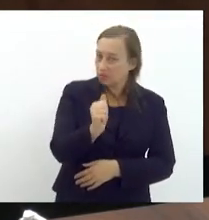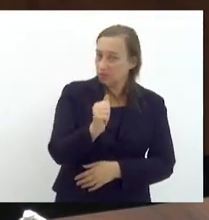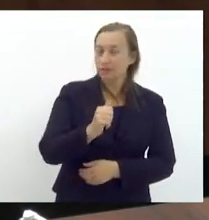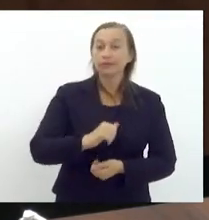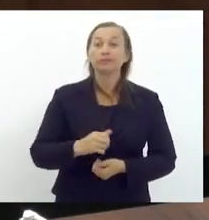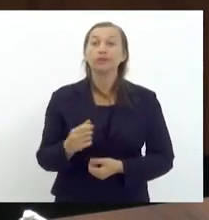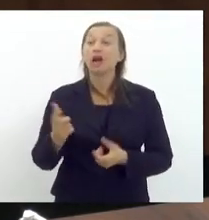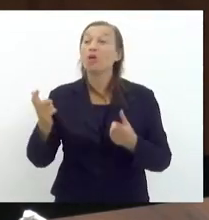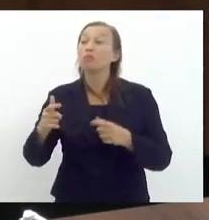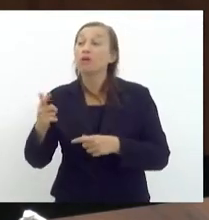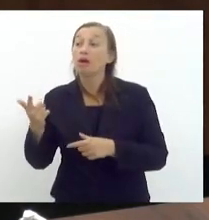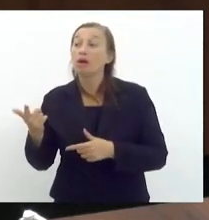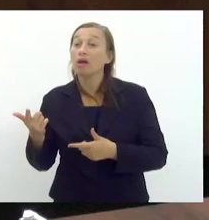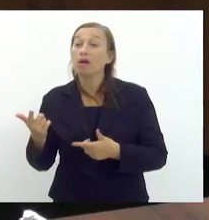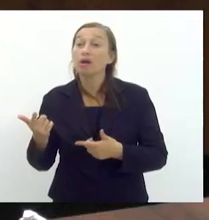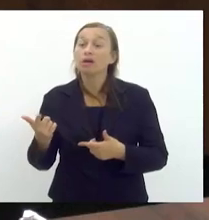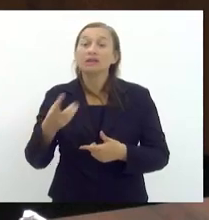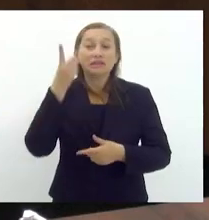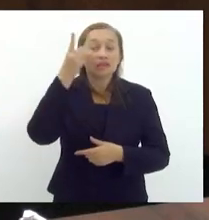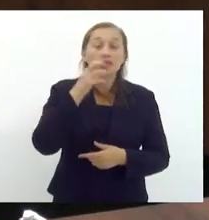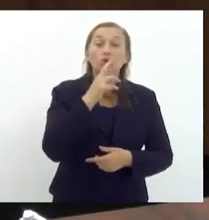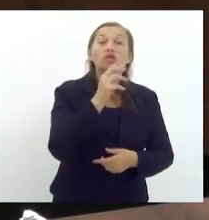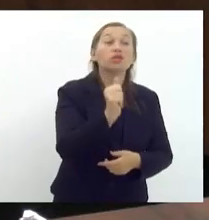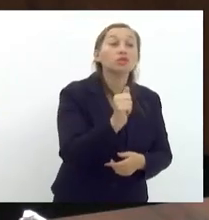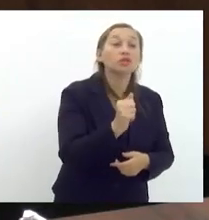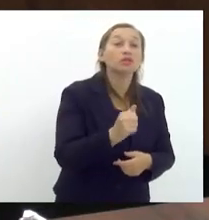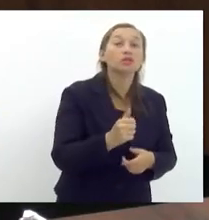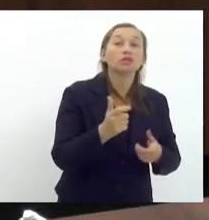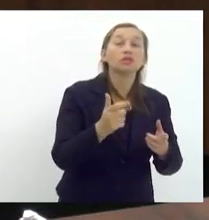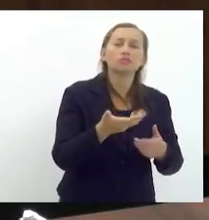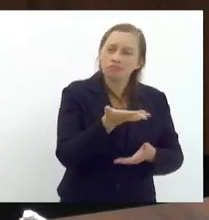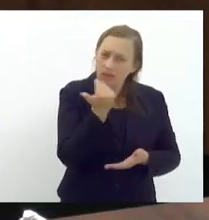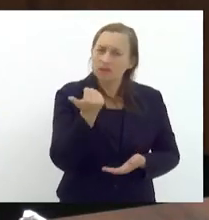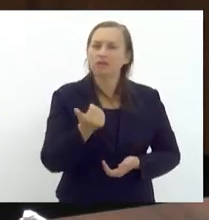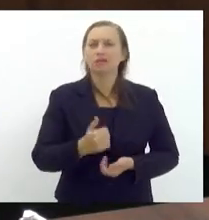Amorim Deputado Rodrigo Amorim